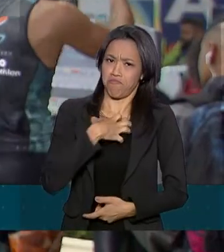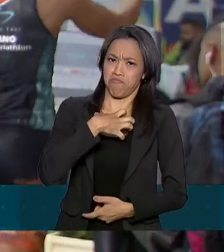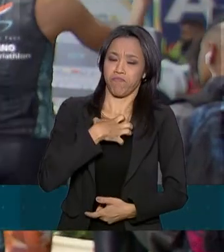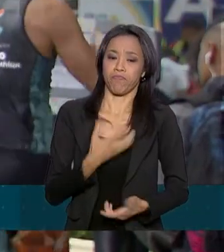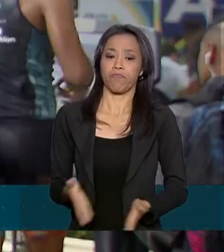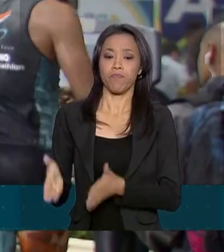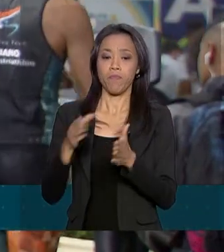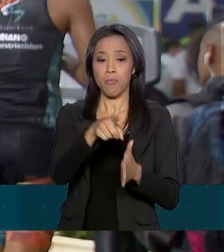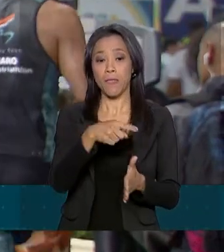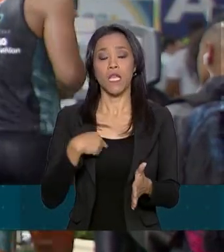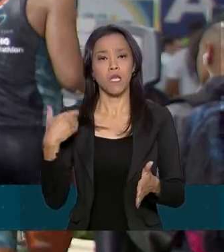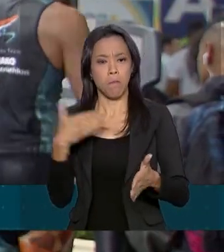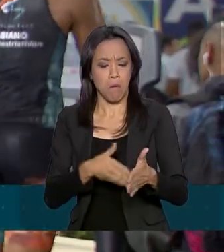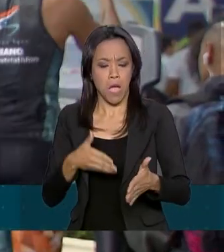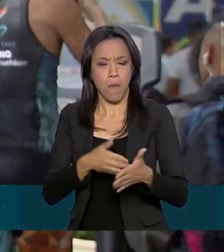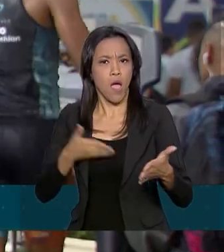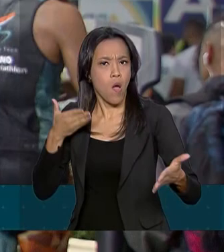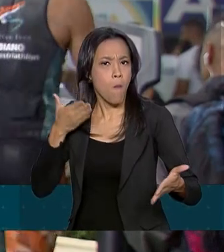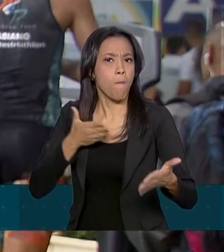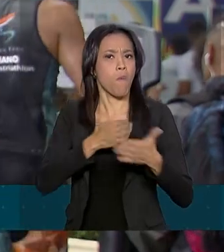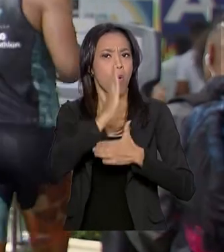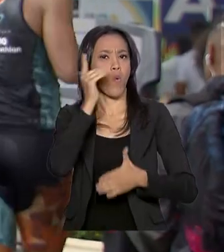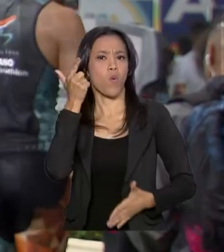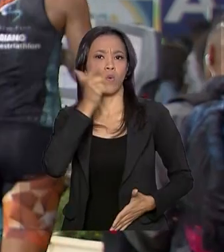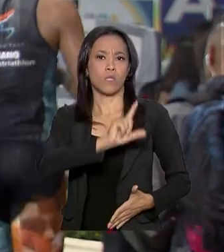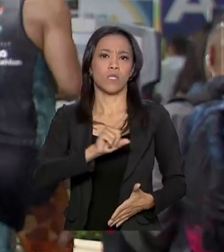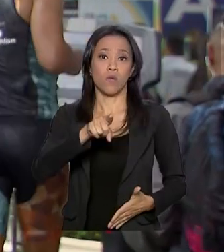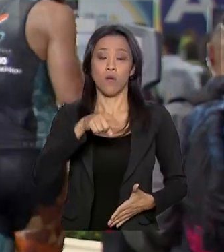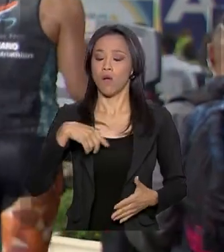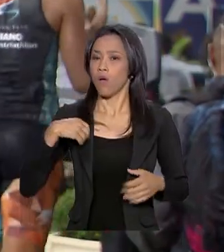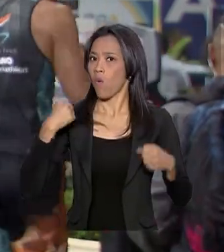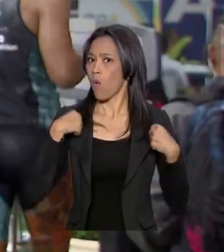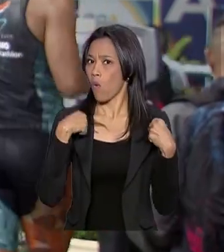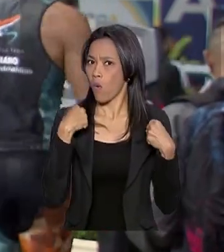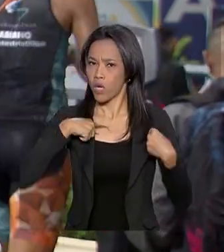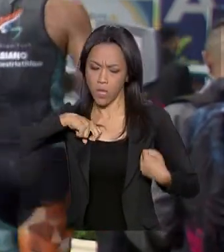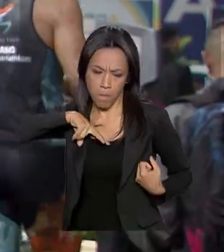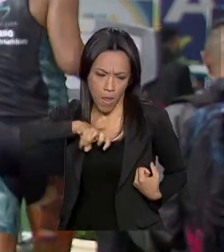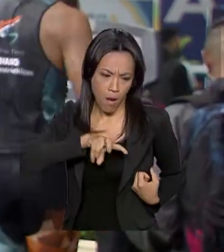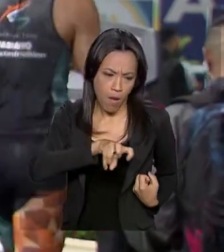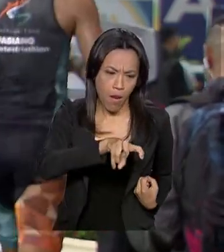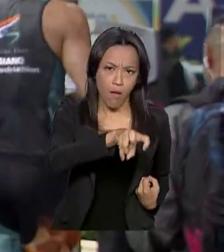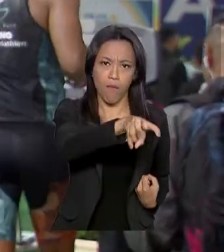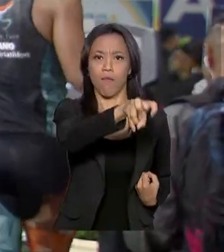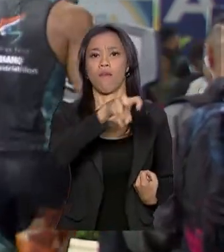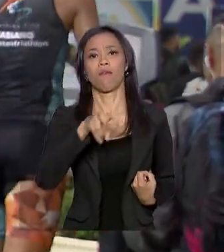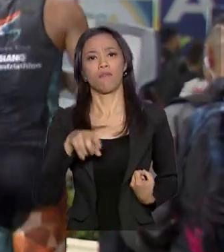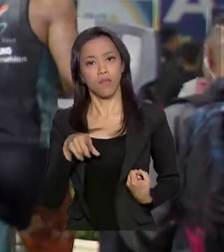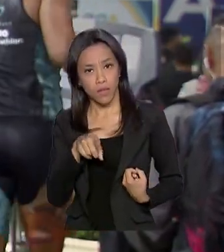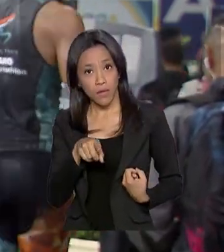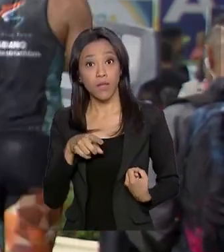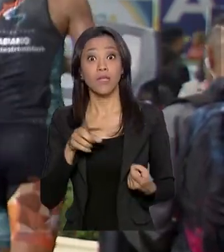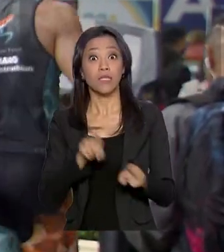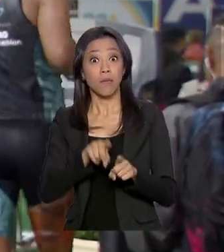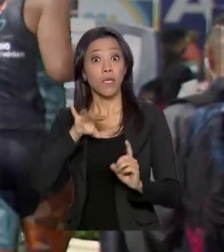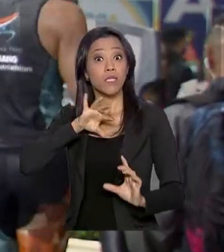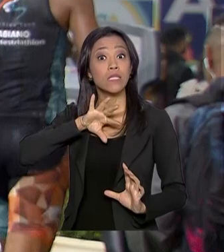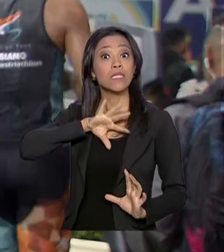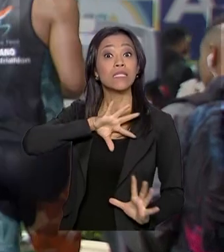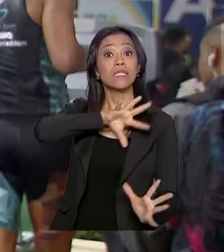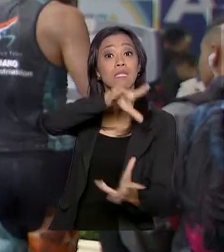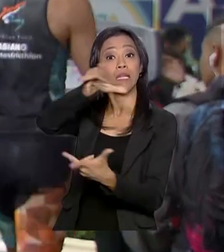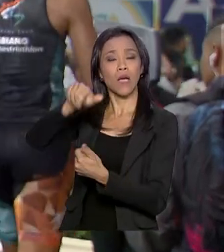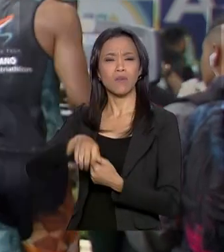obstáculos que a doença impõe. Depois de encarar várias corridas de longa distância e recentemente uma internacional de